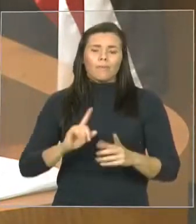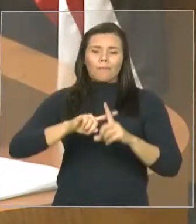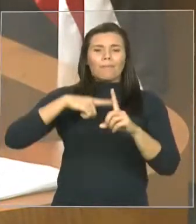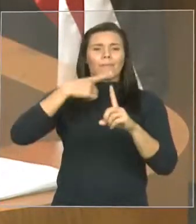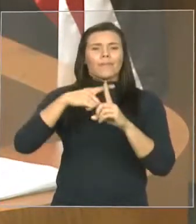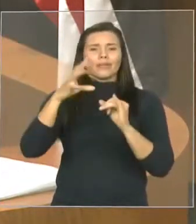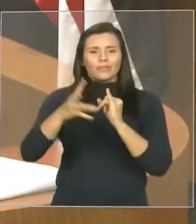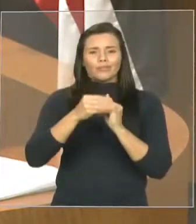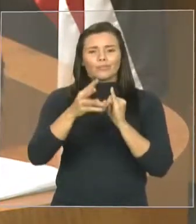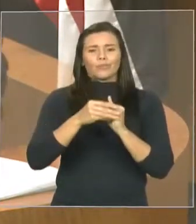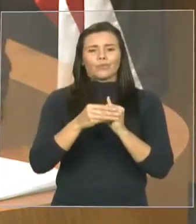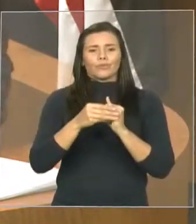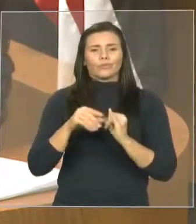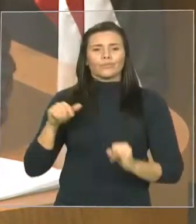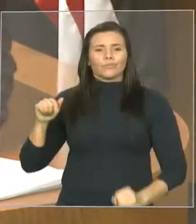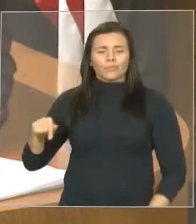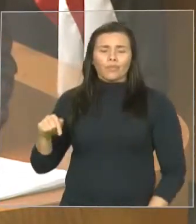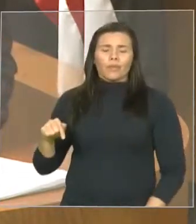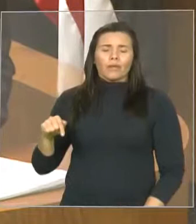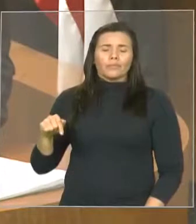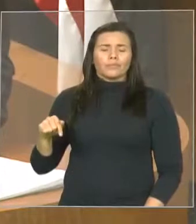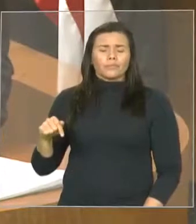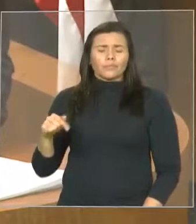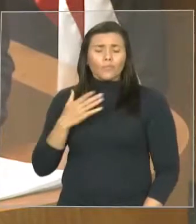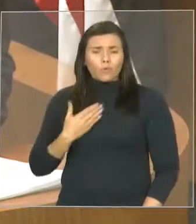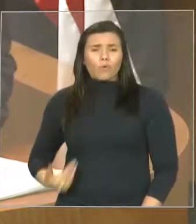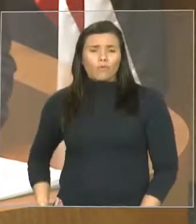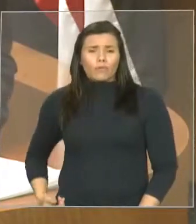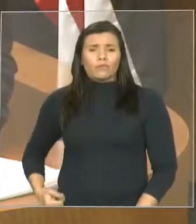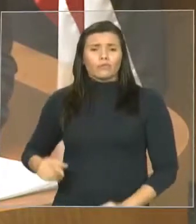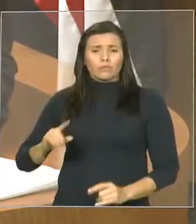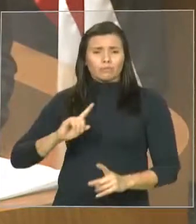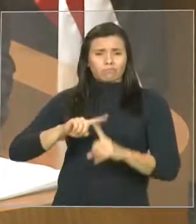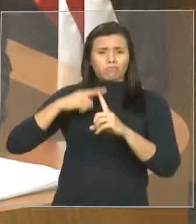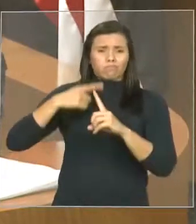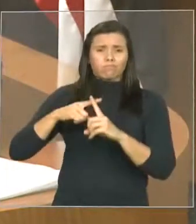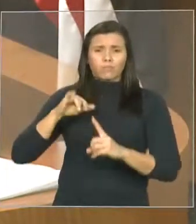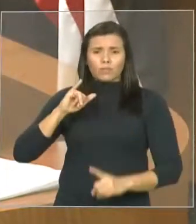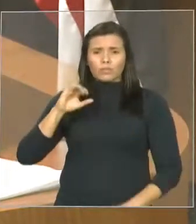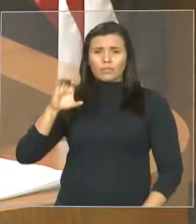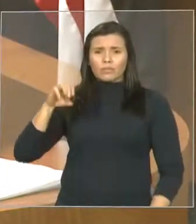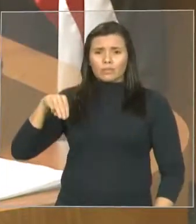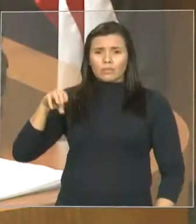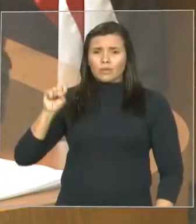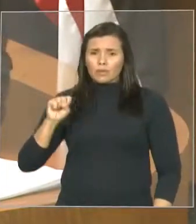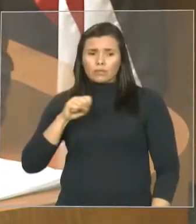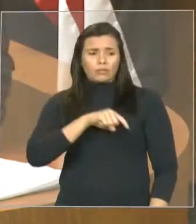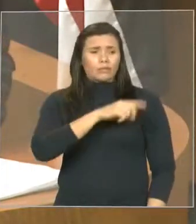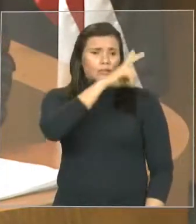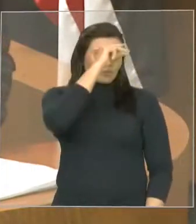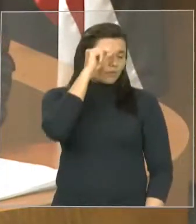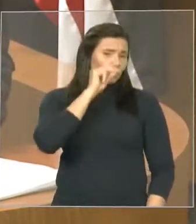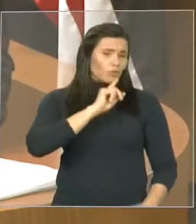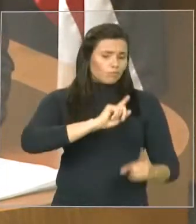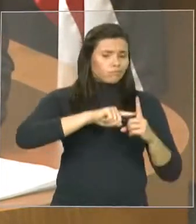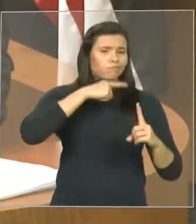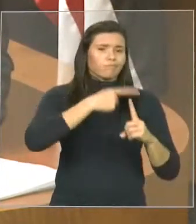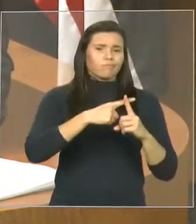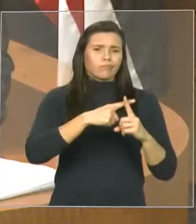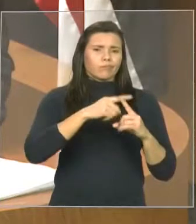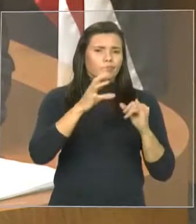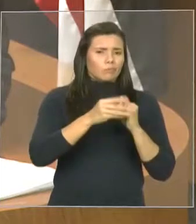e o prefeito aprovando o aumento de IPTU. Então, nesse ponto, eles estão fazendo uma parceria só que para o pior do povo da nossa